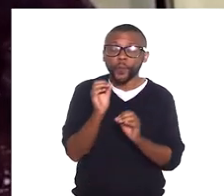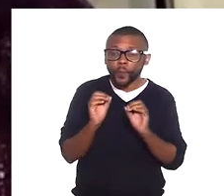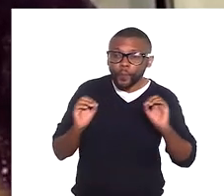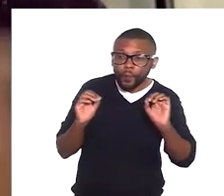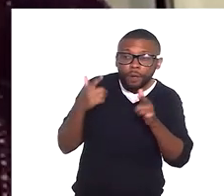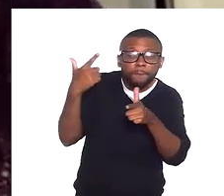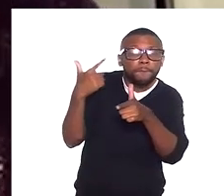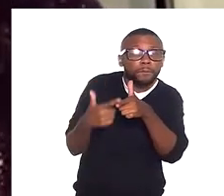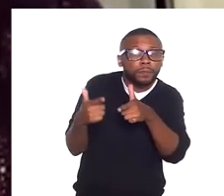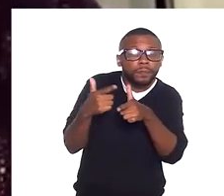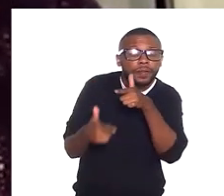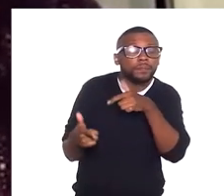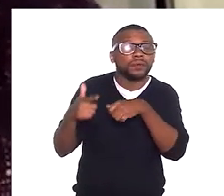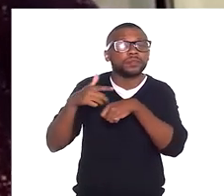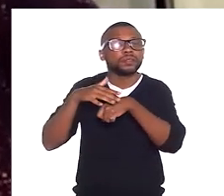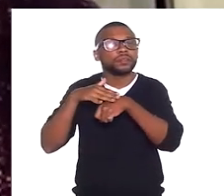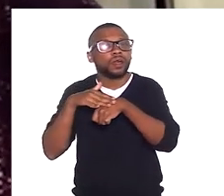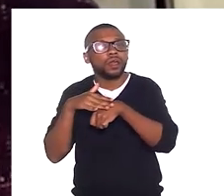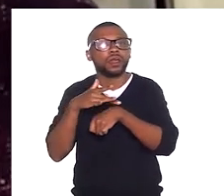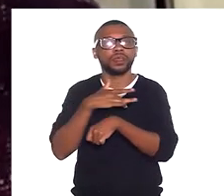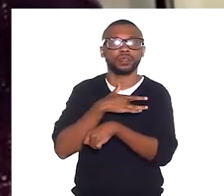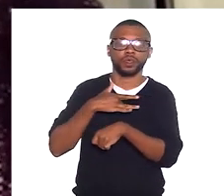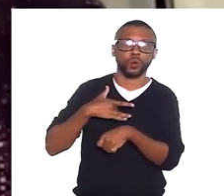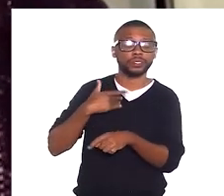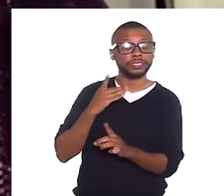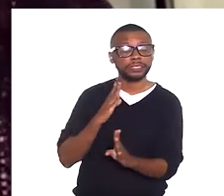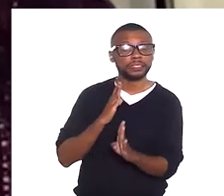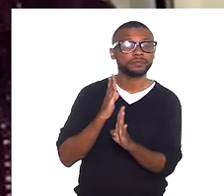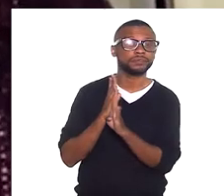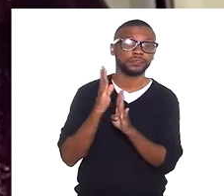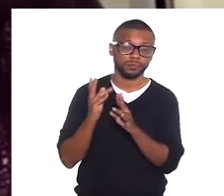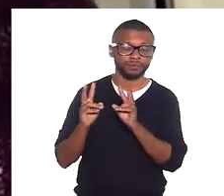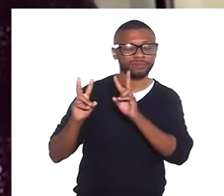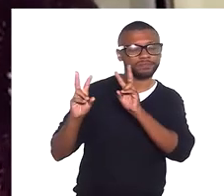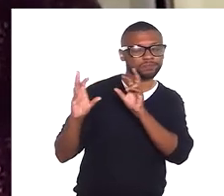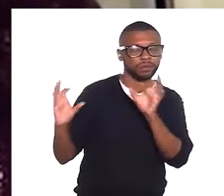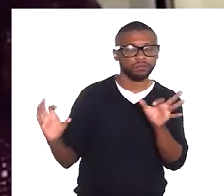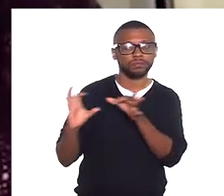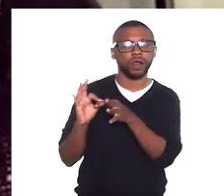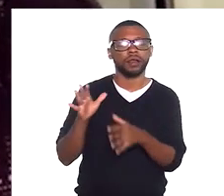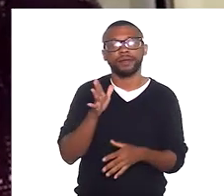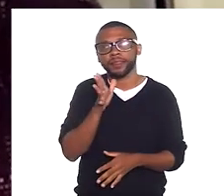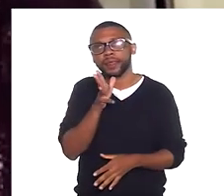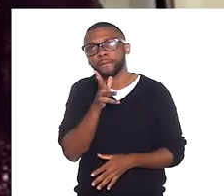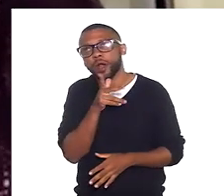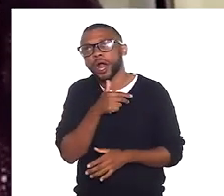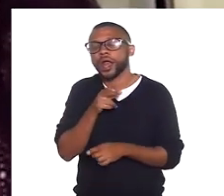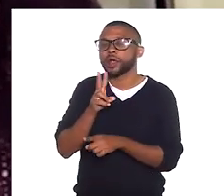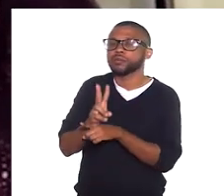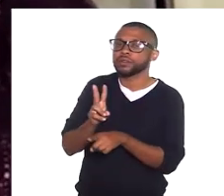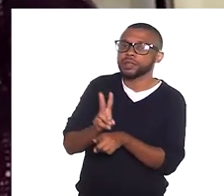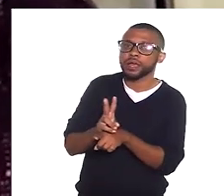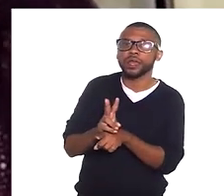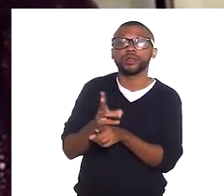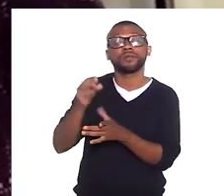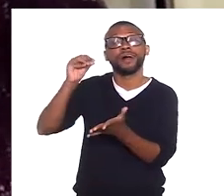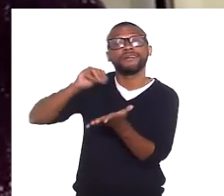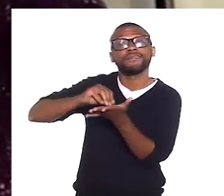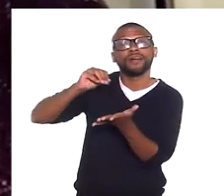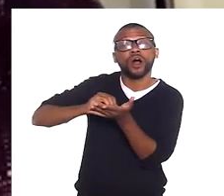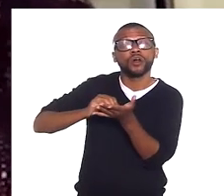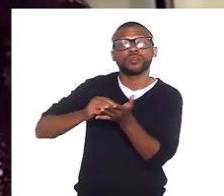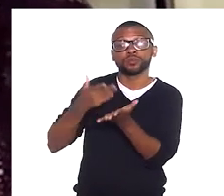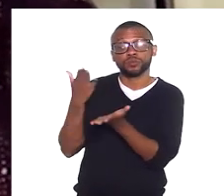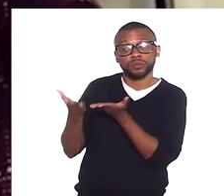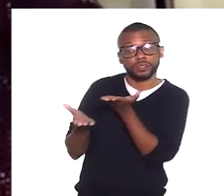questão patológica ou uma questão de saúde identificada. Então, certamente, isso está relacionado a uma demora no atendimento, a uma ausência